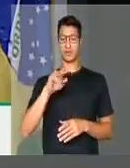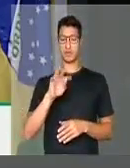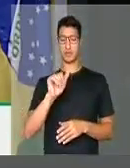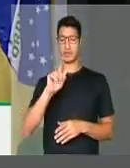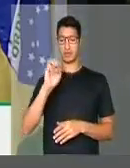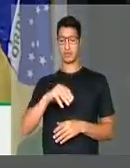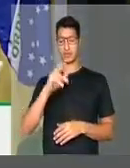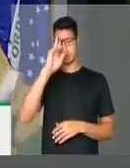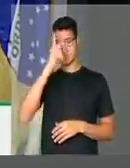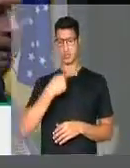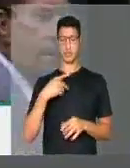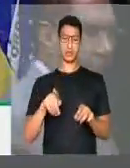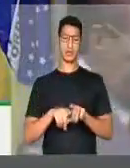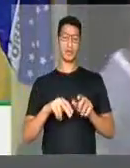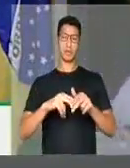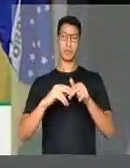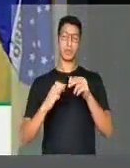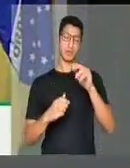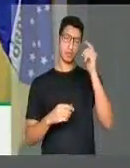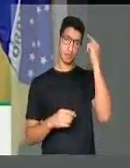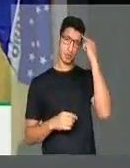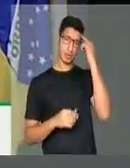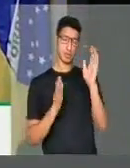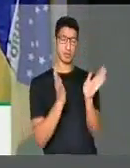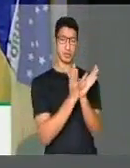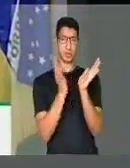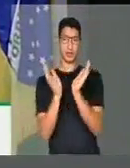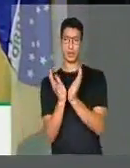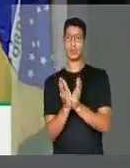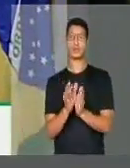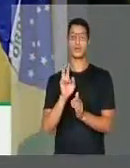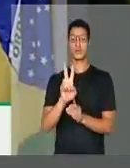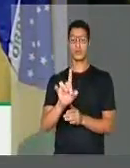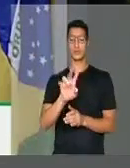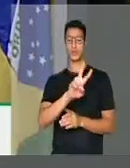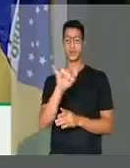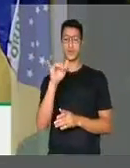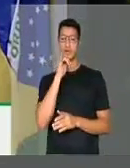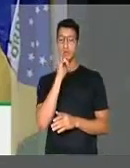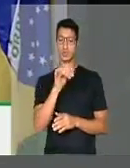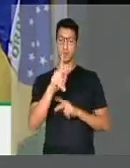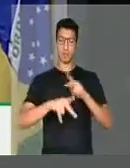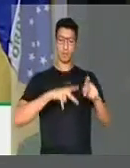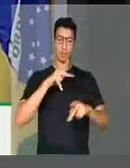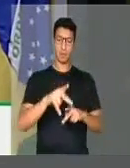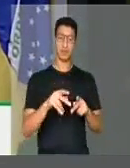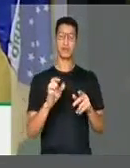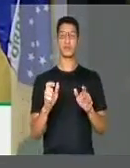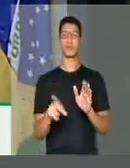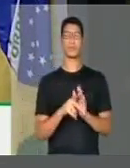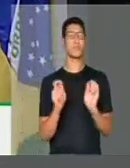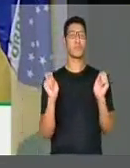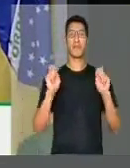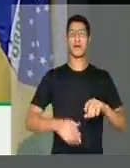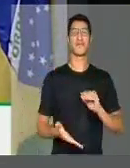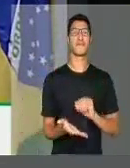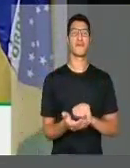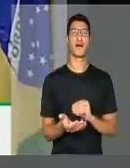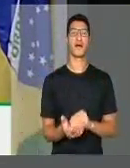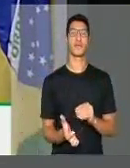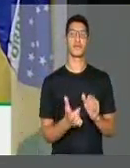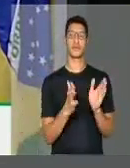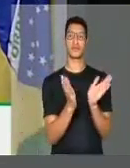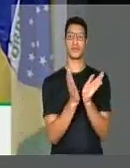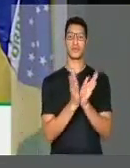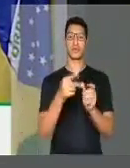vantagens pessoais em detrimento de um pensamento coletivo, só vai dizer para a população da incapacidade